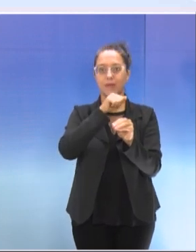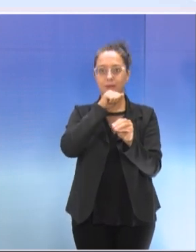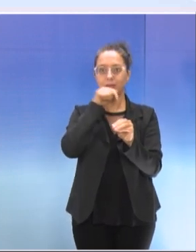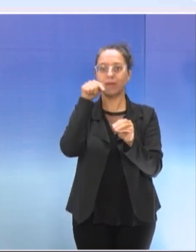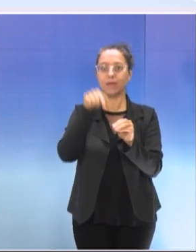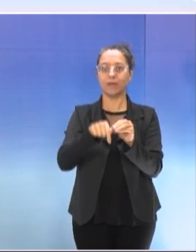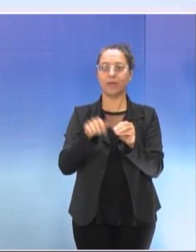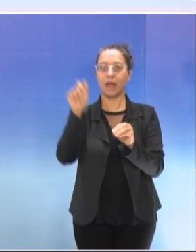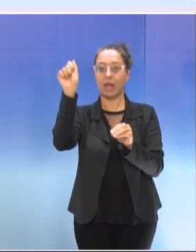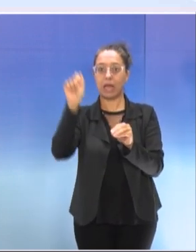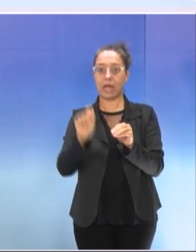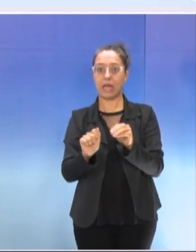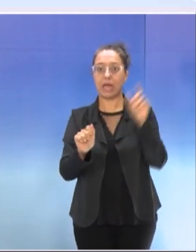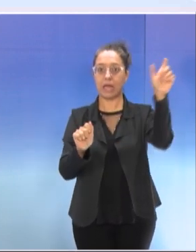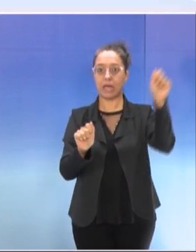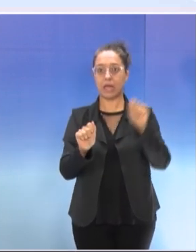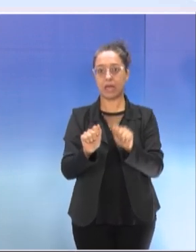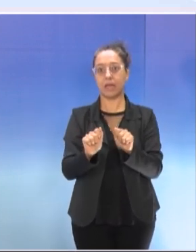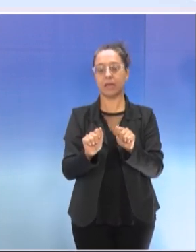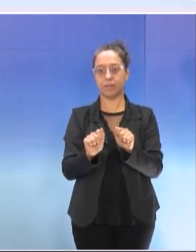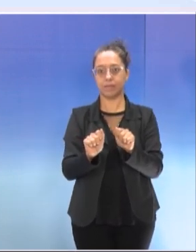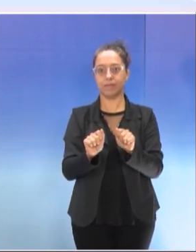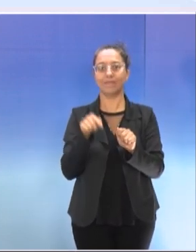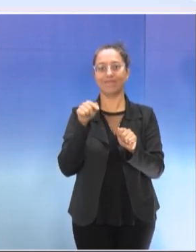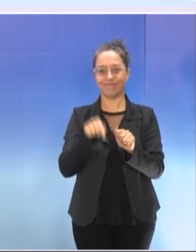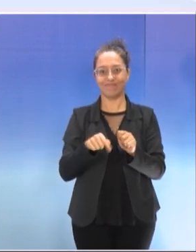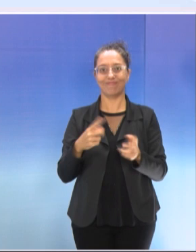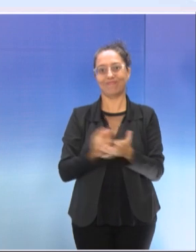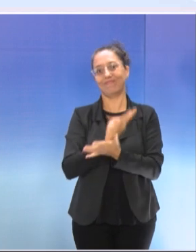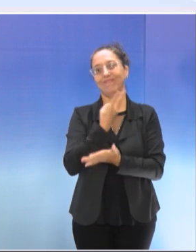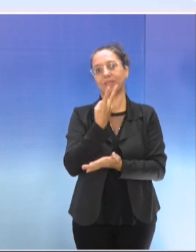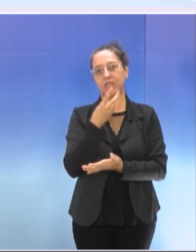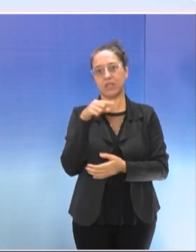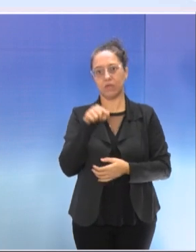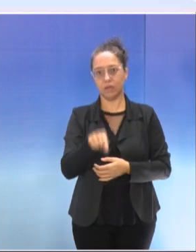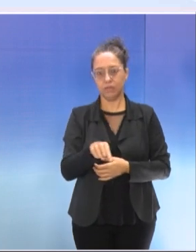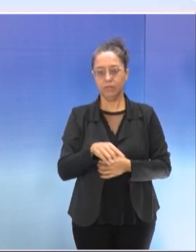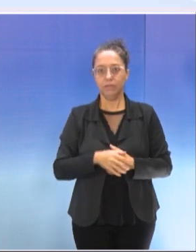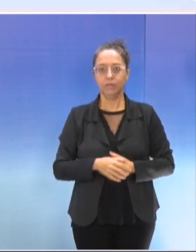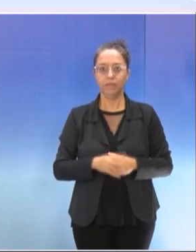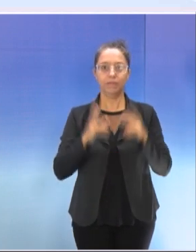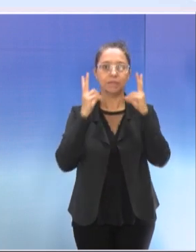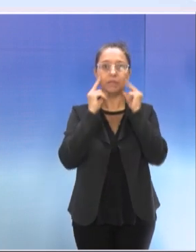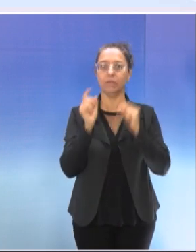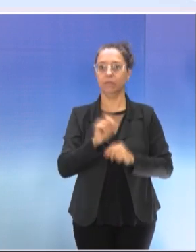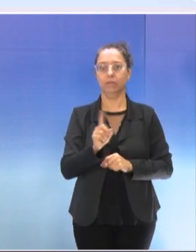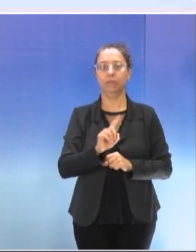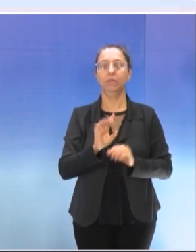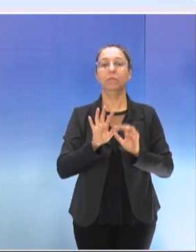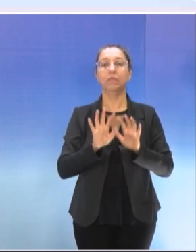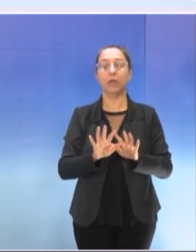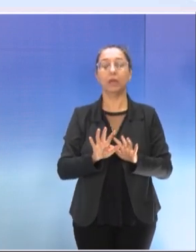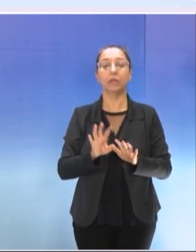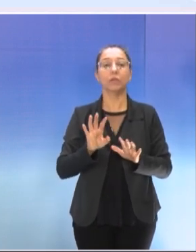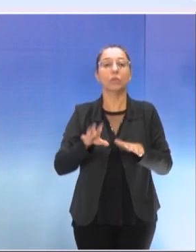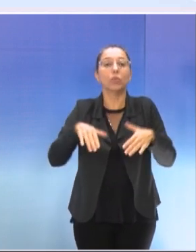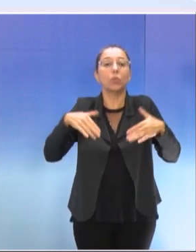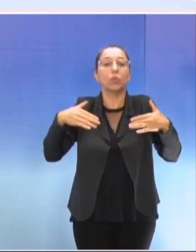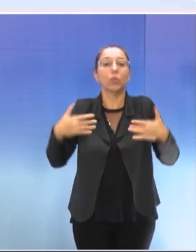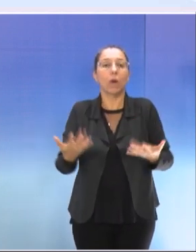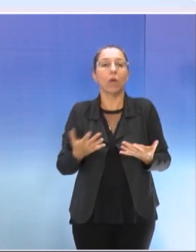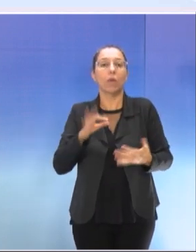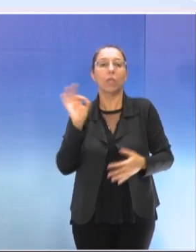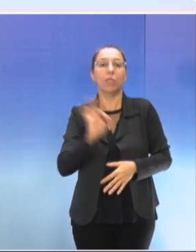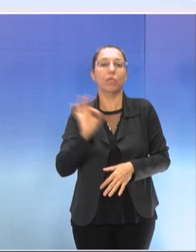que acontece? Ele ficou com uma anomalia. Só que eu quero saber qual o risco, qual a porcentagem, a probabilidade,